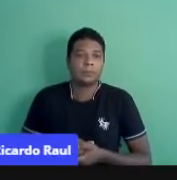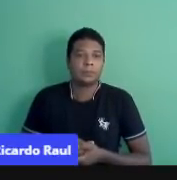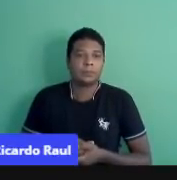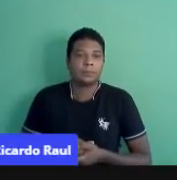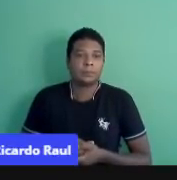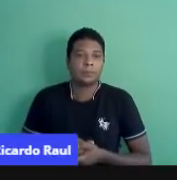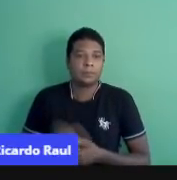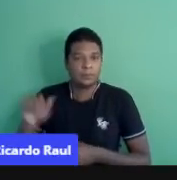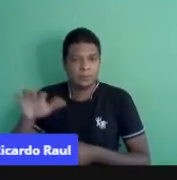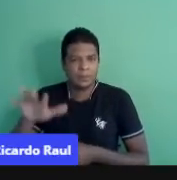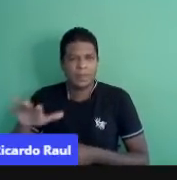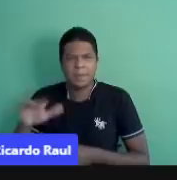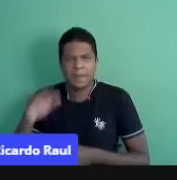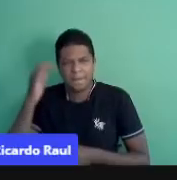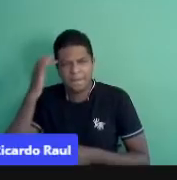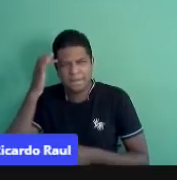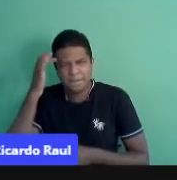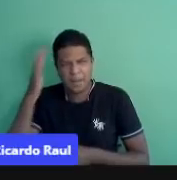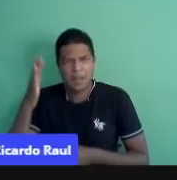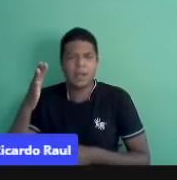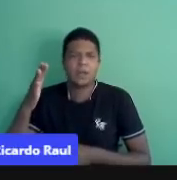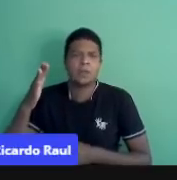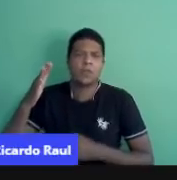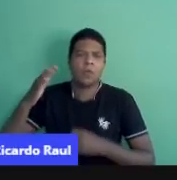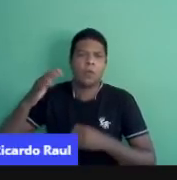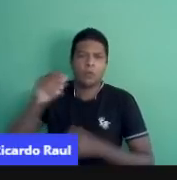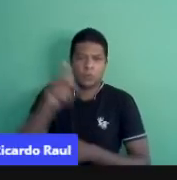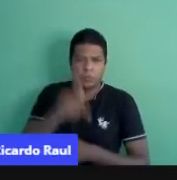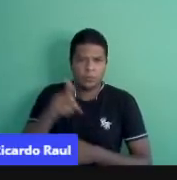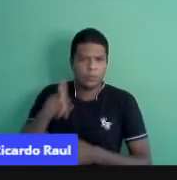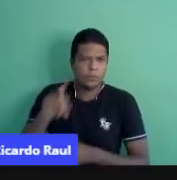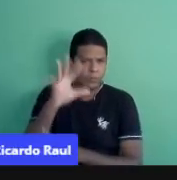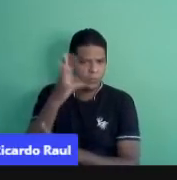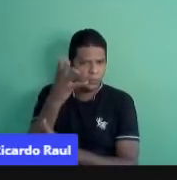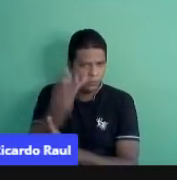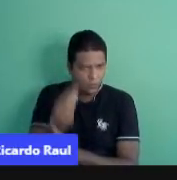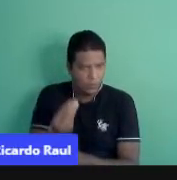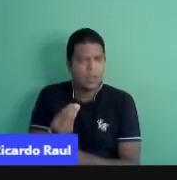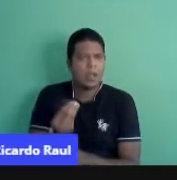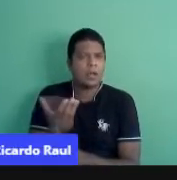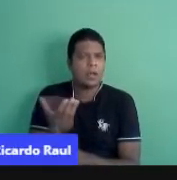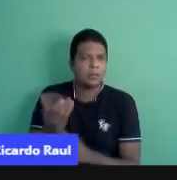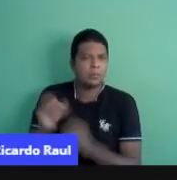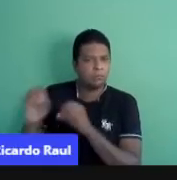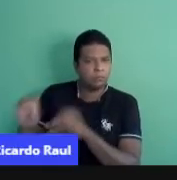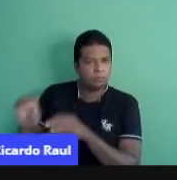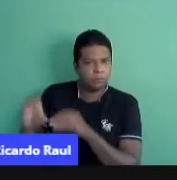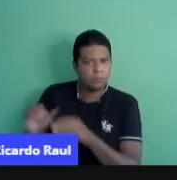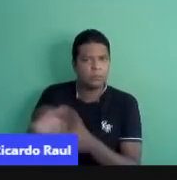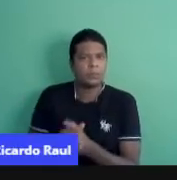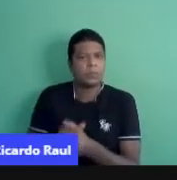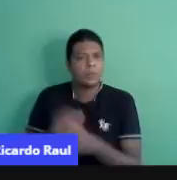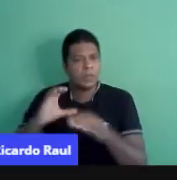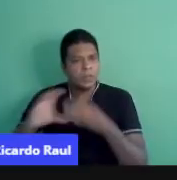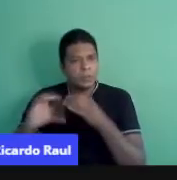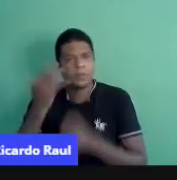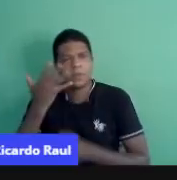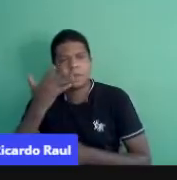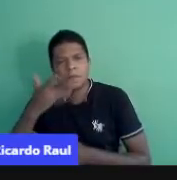que é muito mais fácil para os professores de arte trabalhar, porque nós vamos retomar as cantigas infantis,